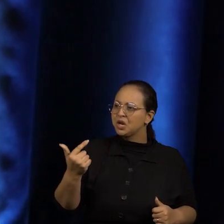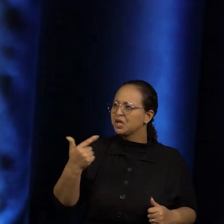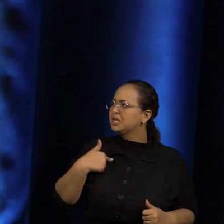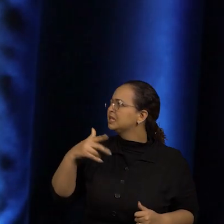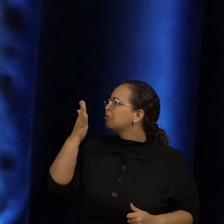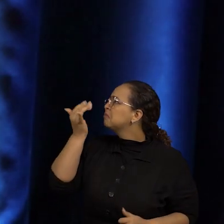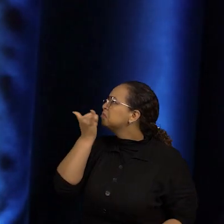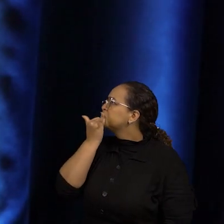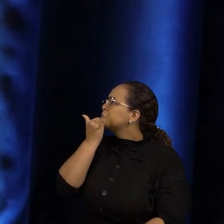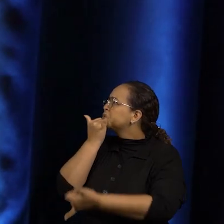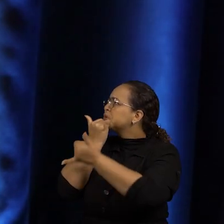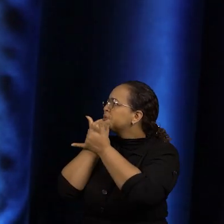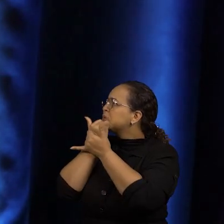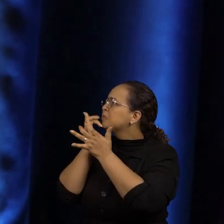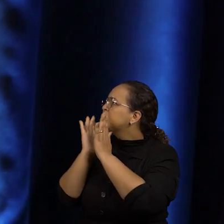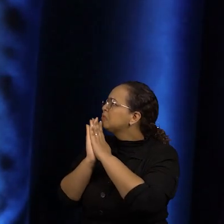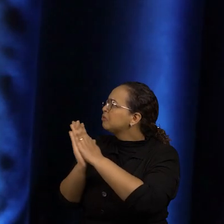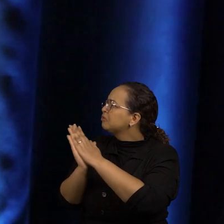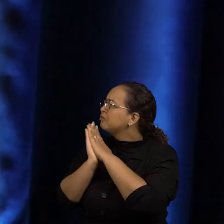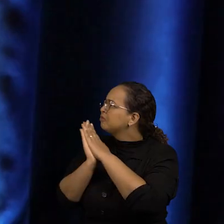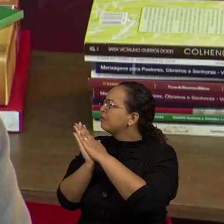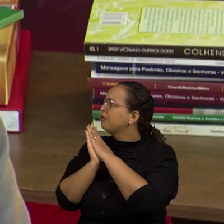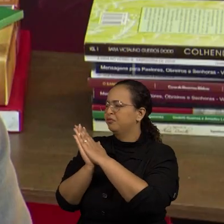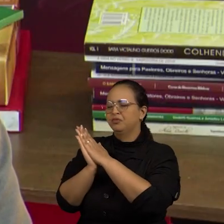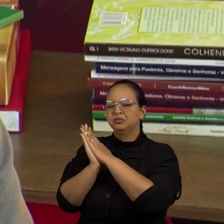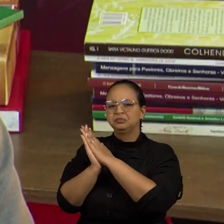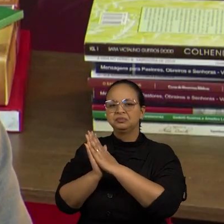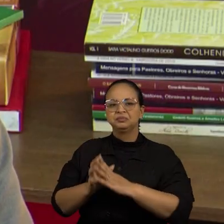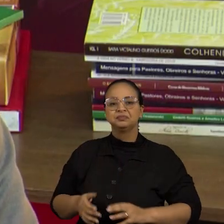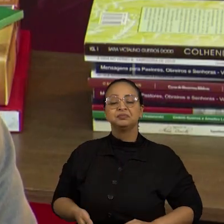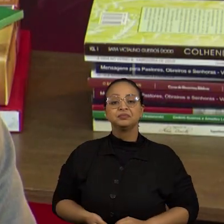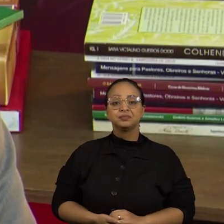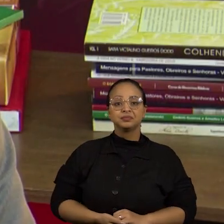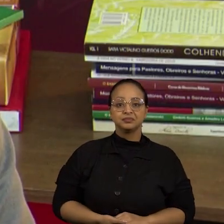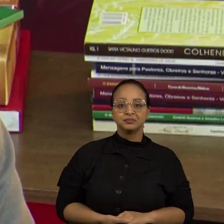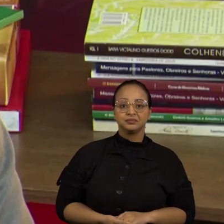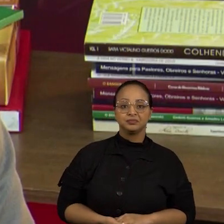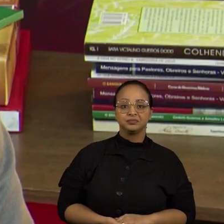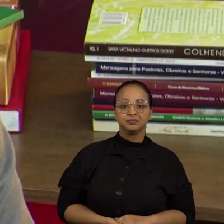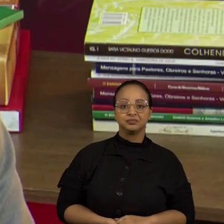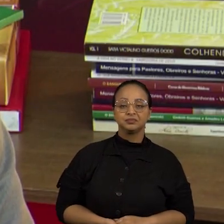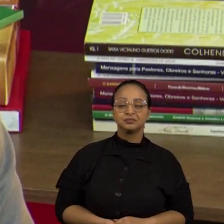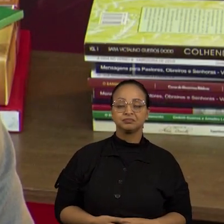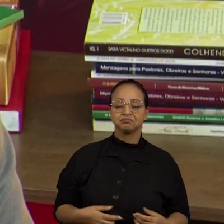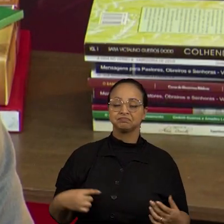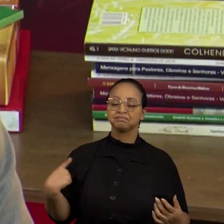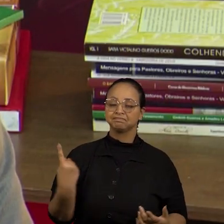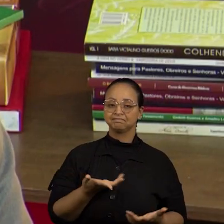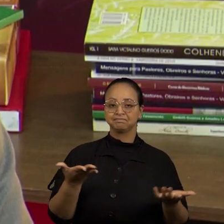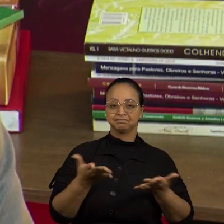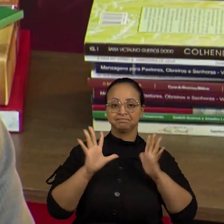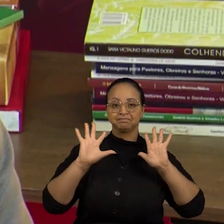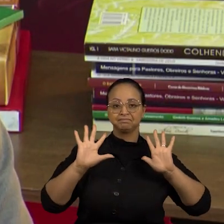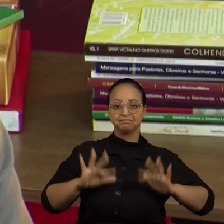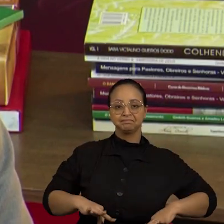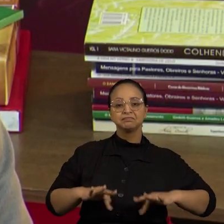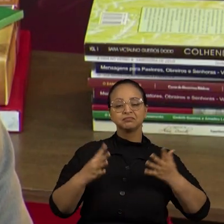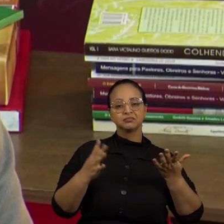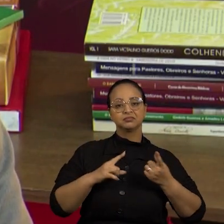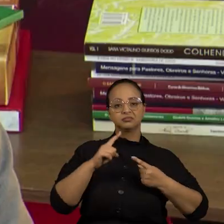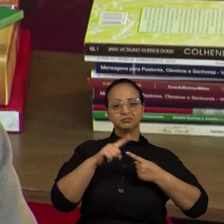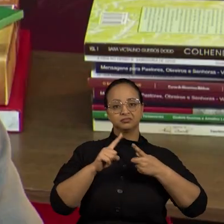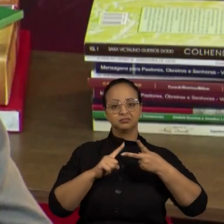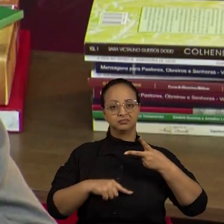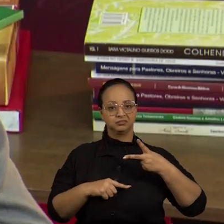seu coração esse altar edificado. Glória a Jesus. Nós estamos encerrando, né? Falamos aqui sobre os 2